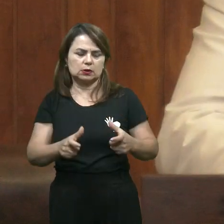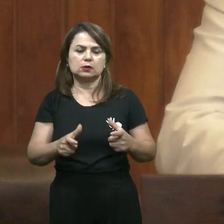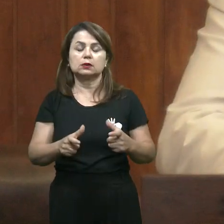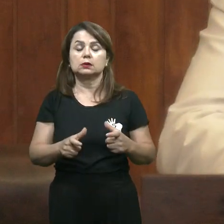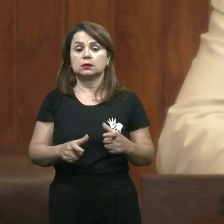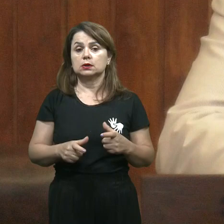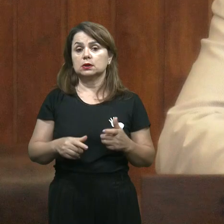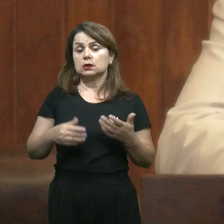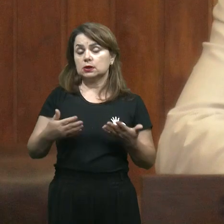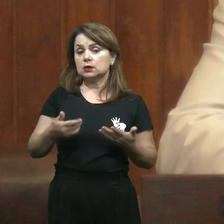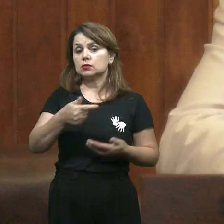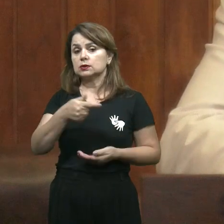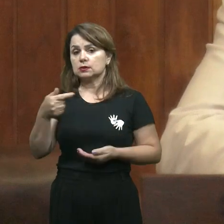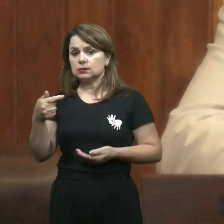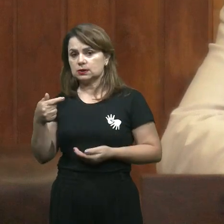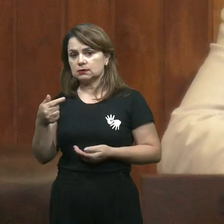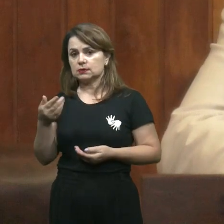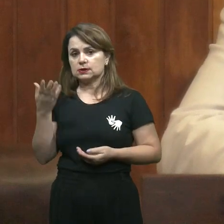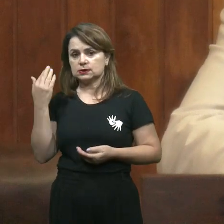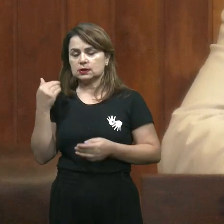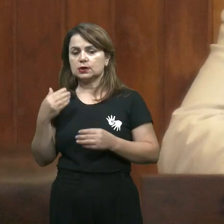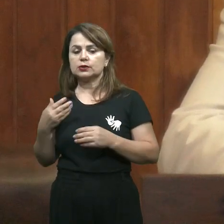estivemos lá em visita no bairro,